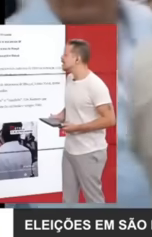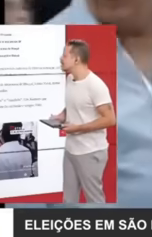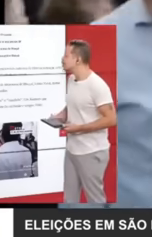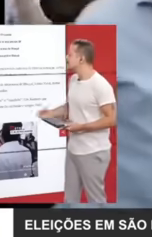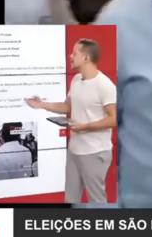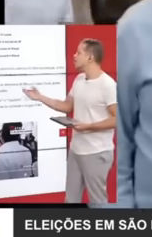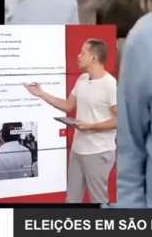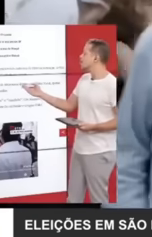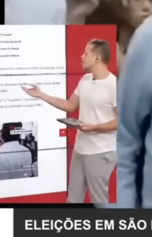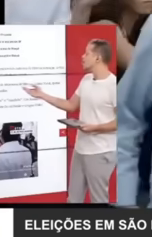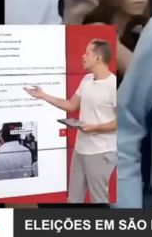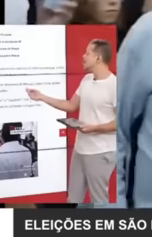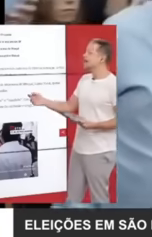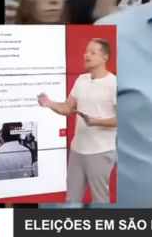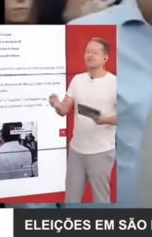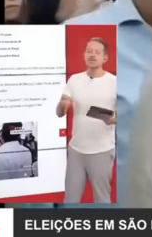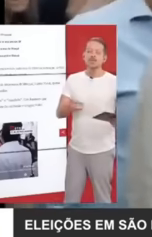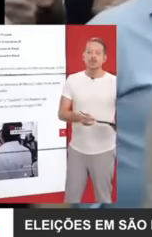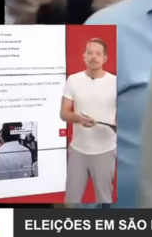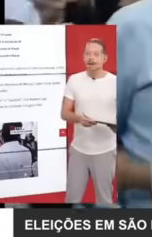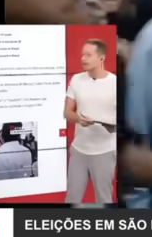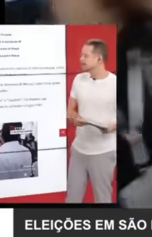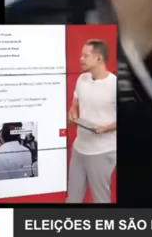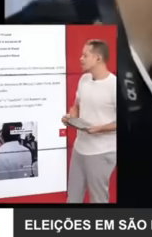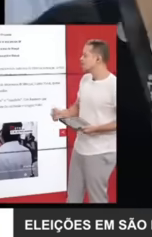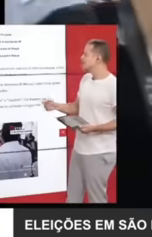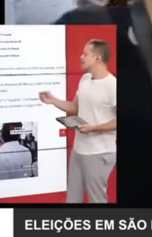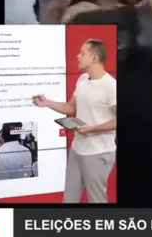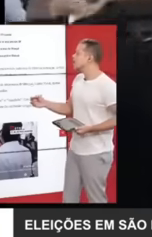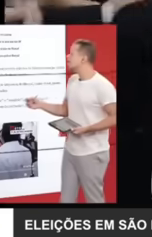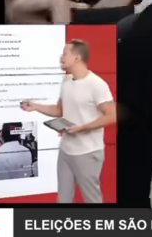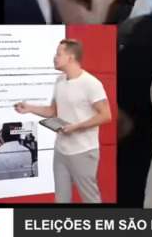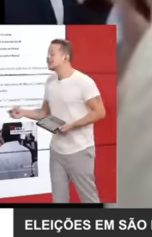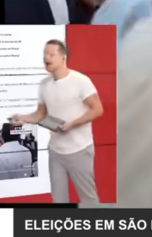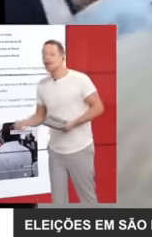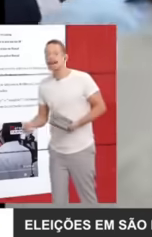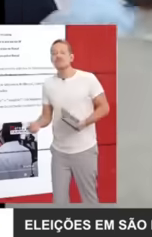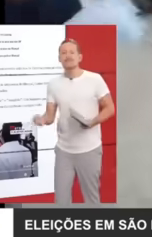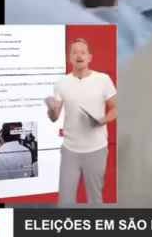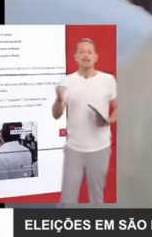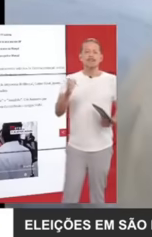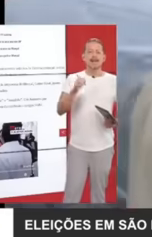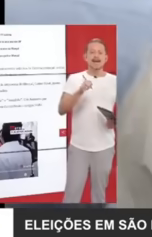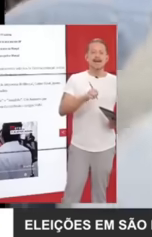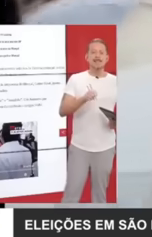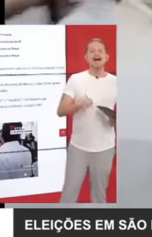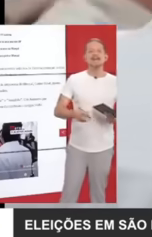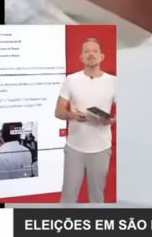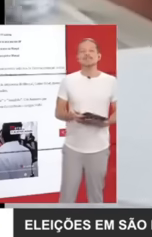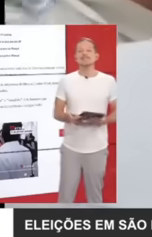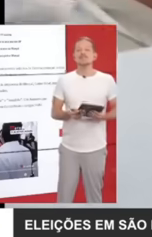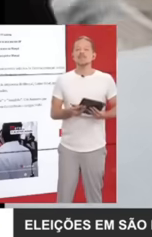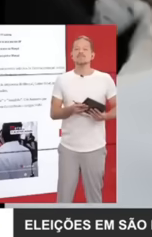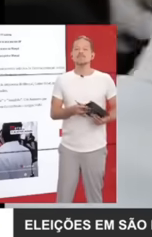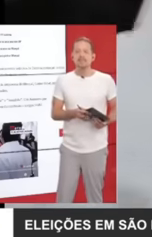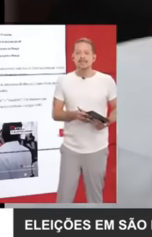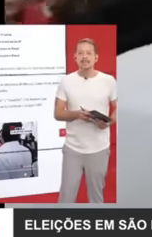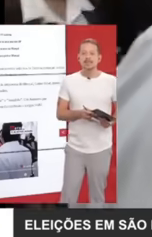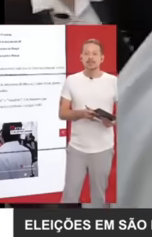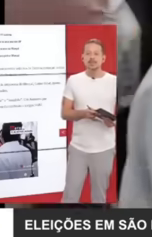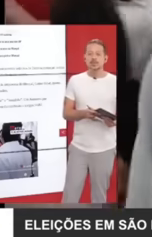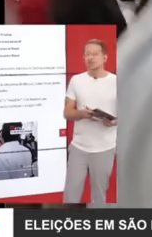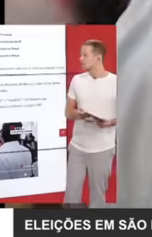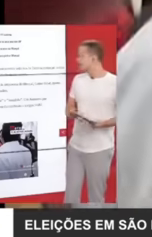Datena, que é o José Aníbal, bateu boca com um aliado de Pablo Marçal, que é o Marcos Vidal. Marcos Vidal é marido da assessora